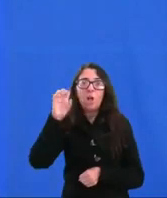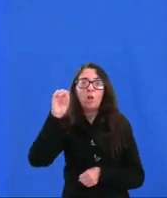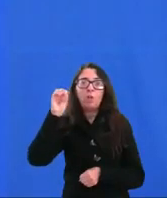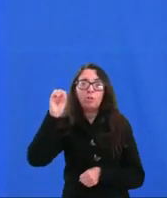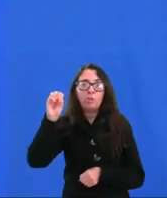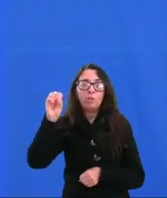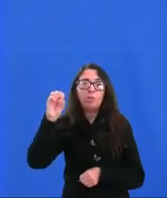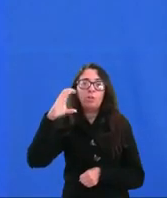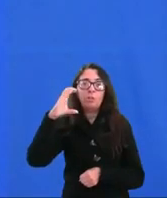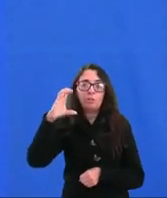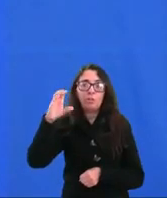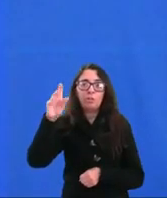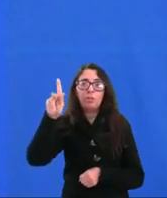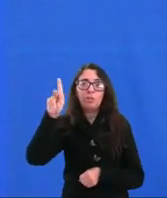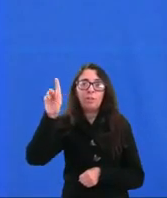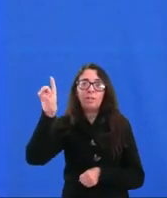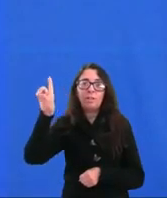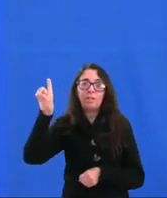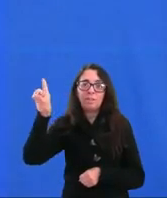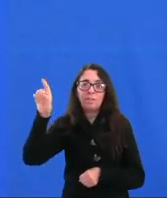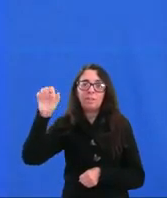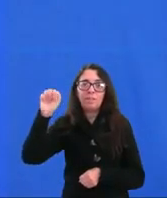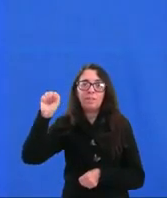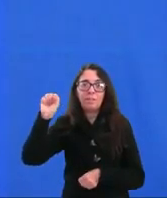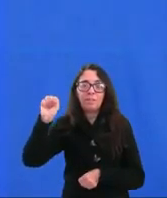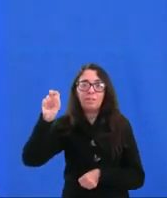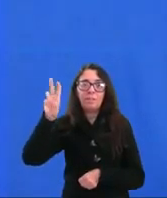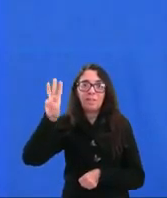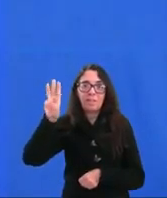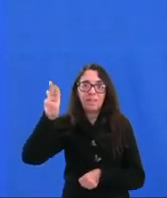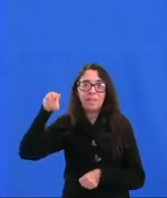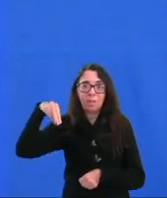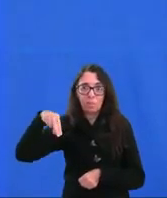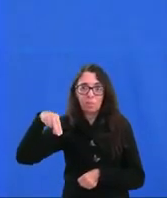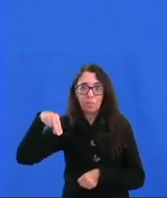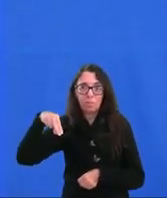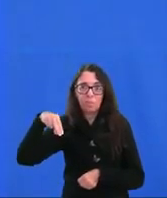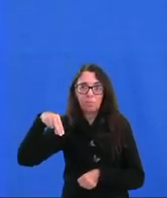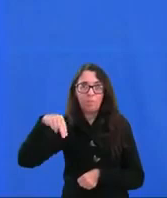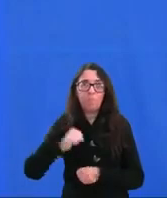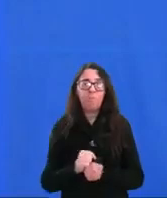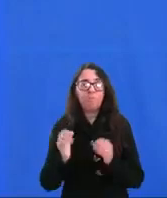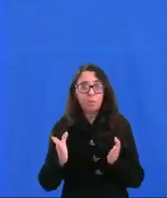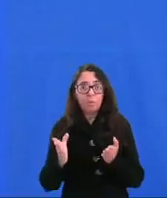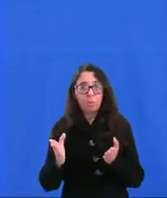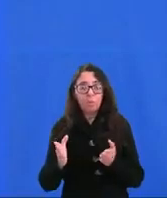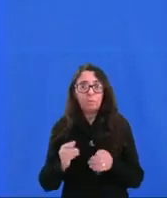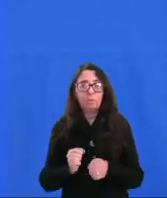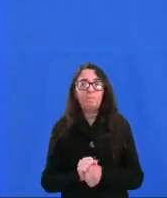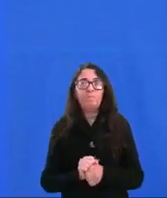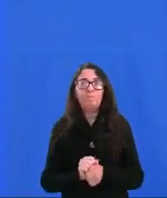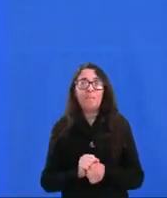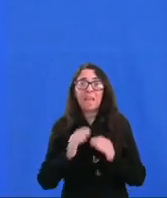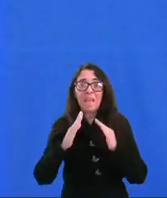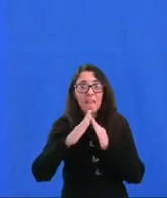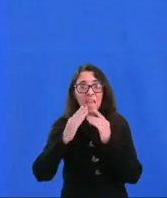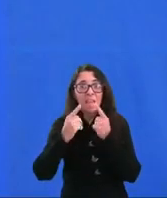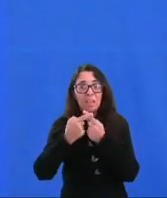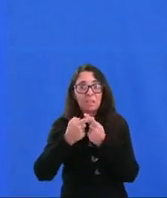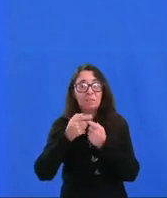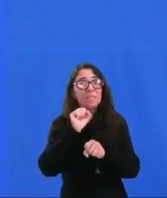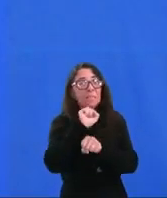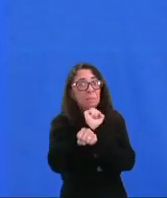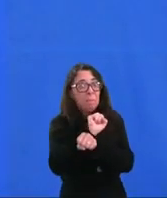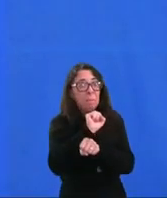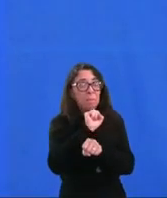casa, então nós não vamos ter aqui a atividade na escola bíblica e nos cultos online